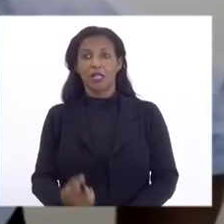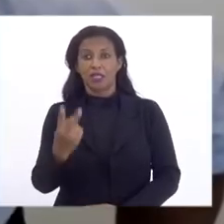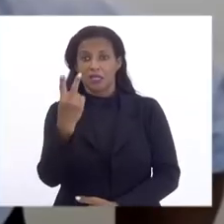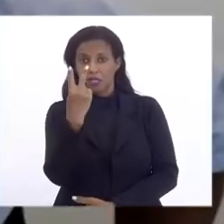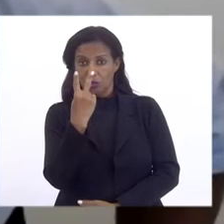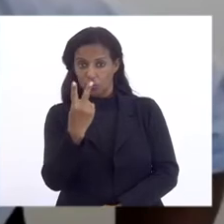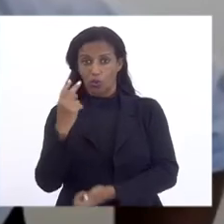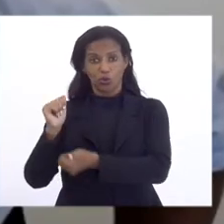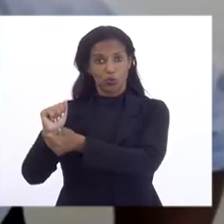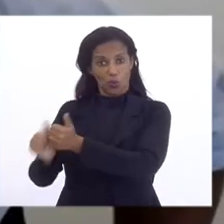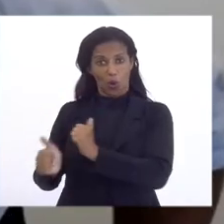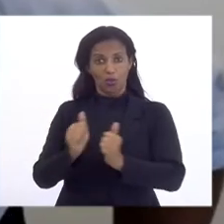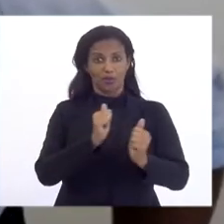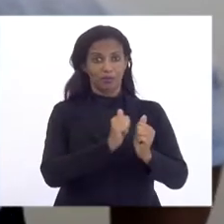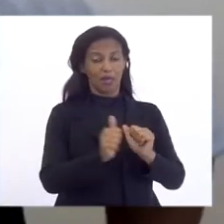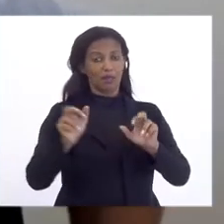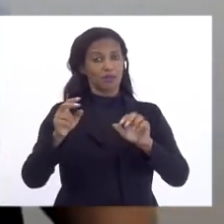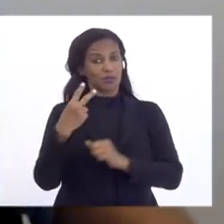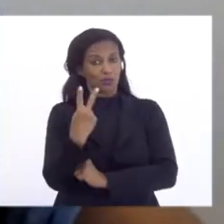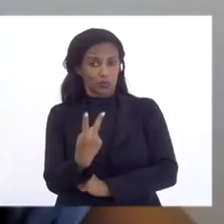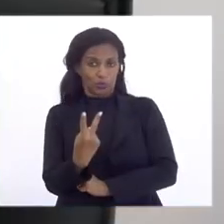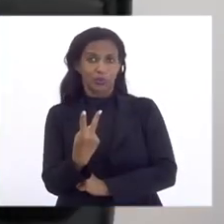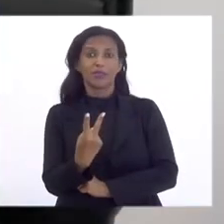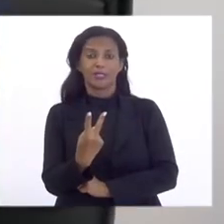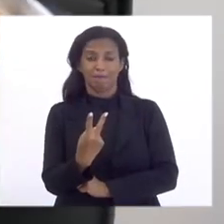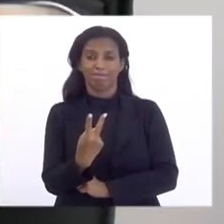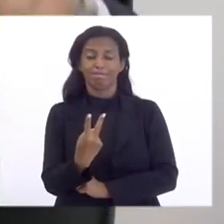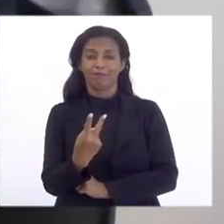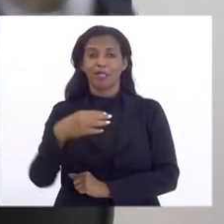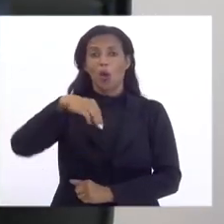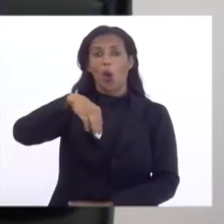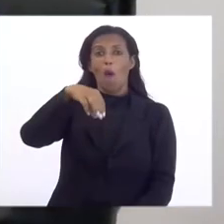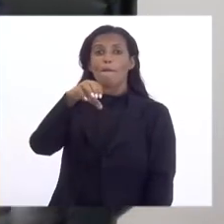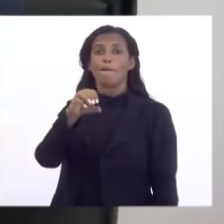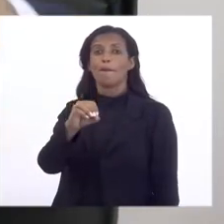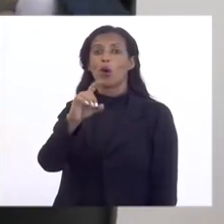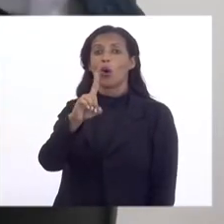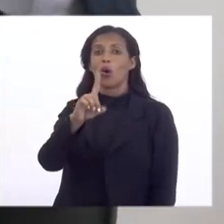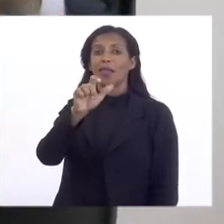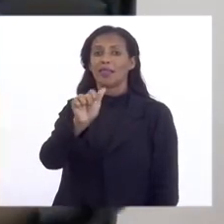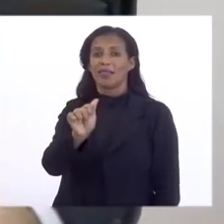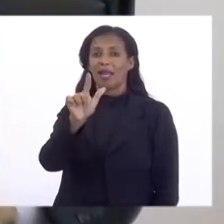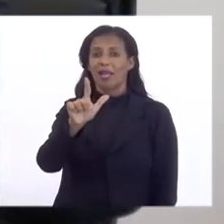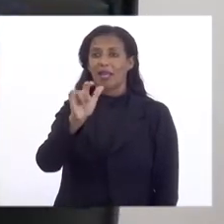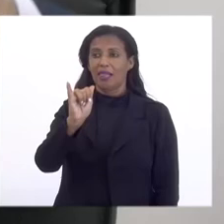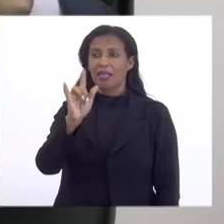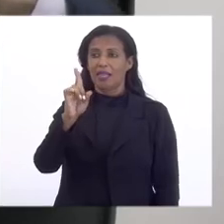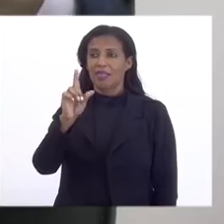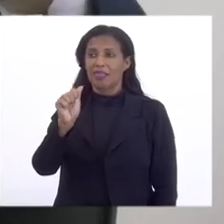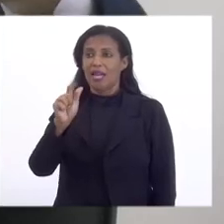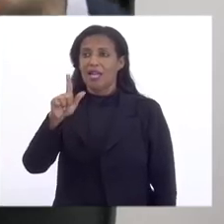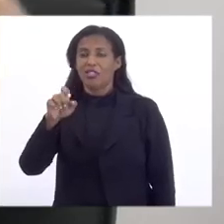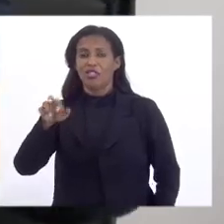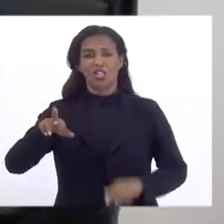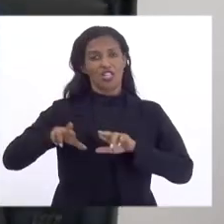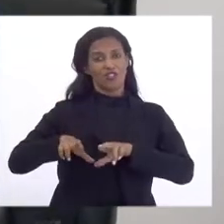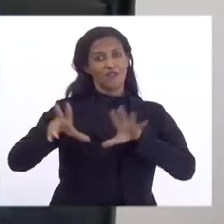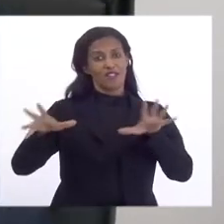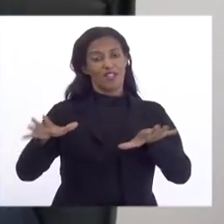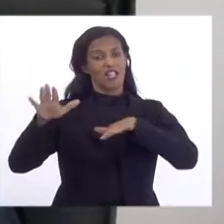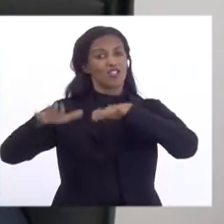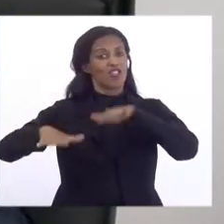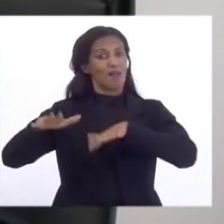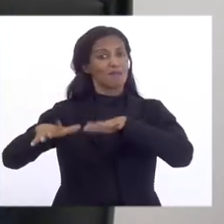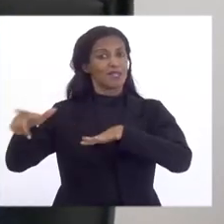Ah, são dois esportes diferentes? A modalidade, porque a trave é diferente, o campo é diferente. Apesar